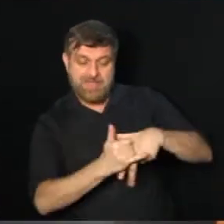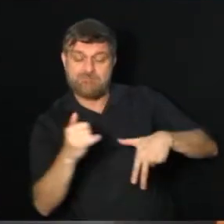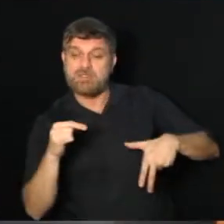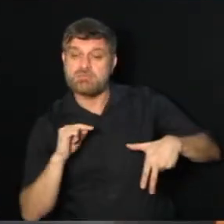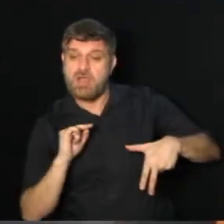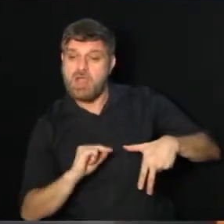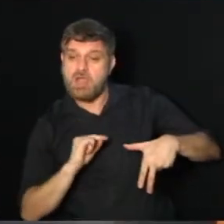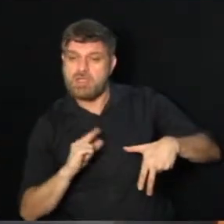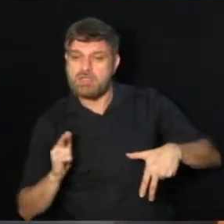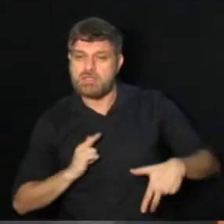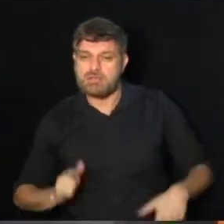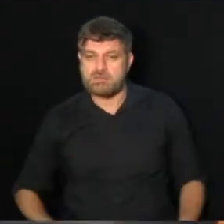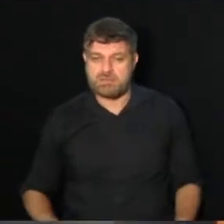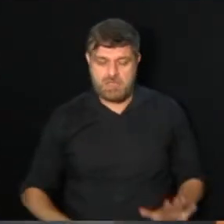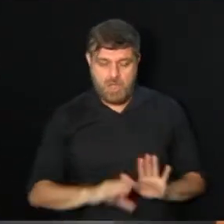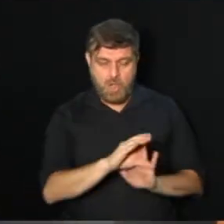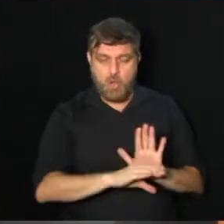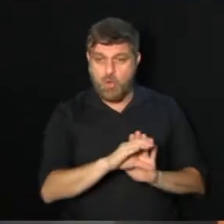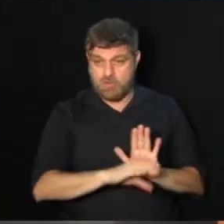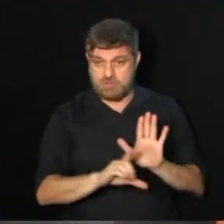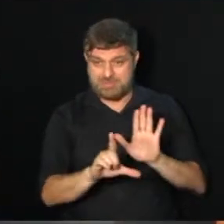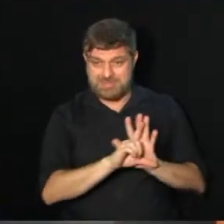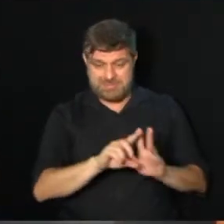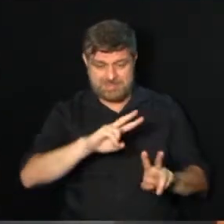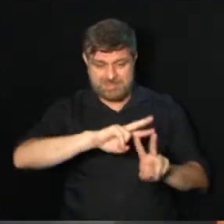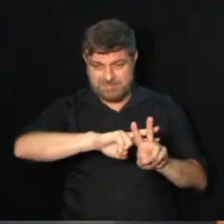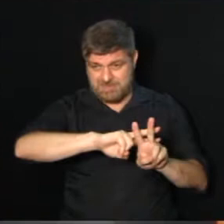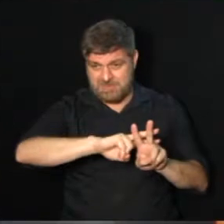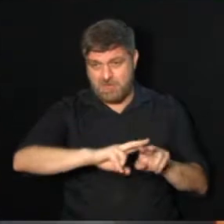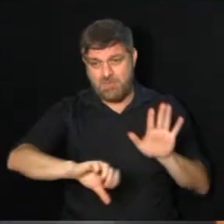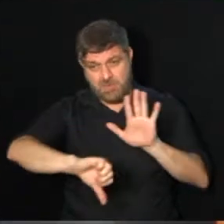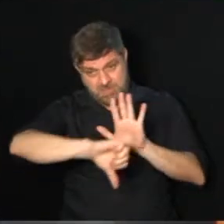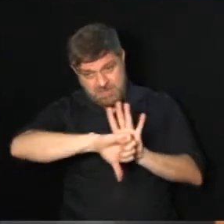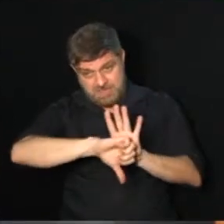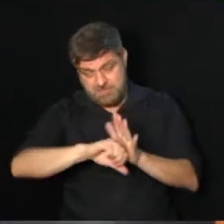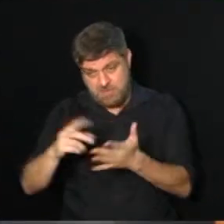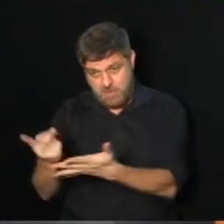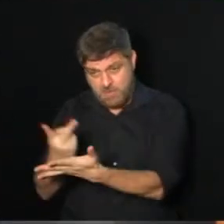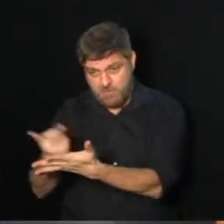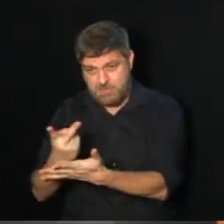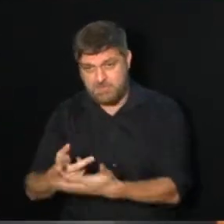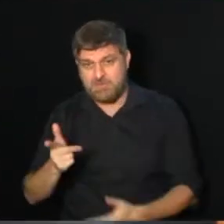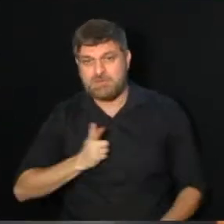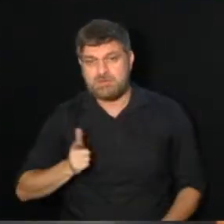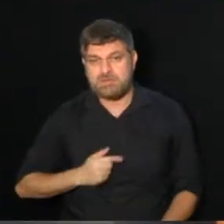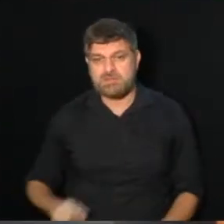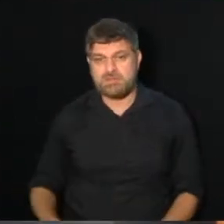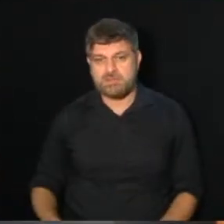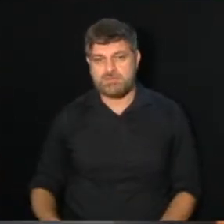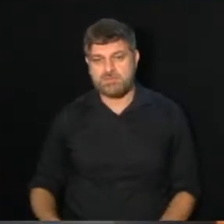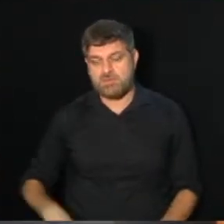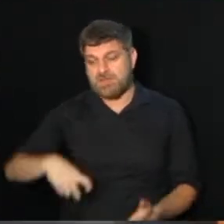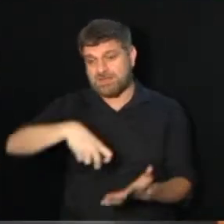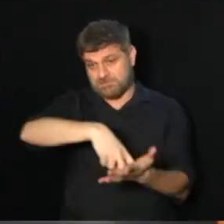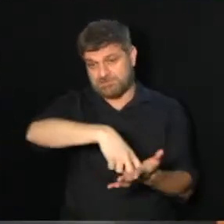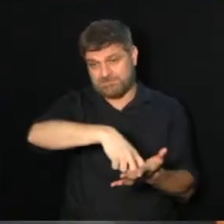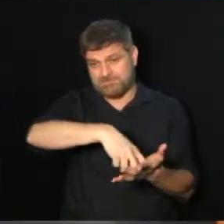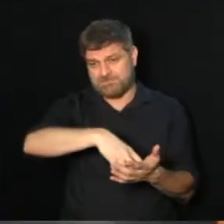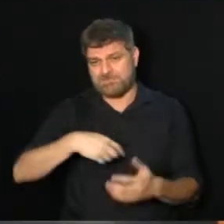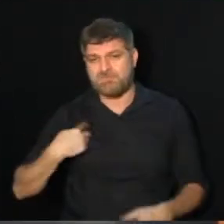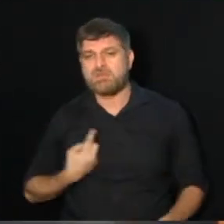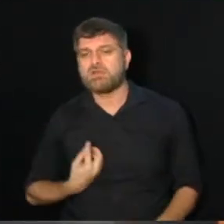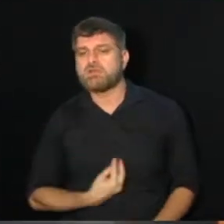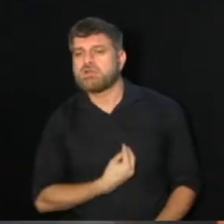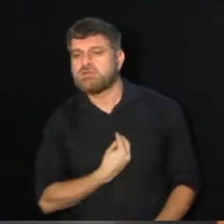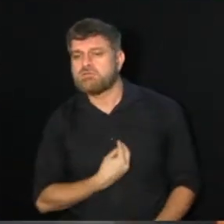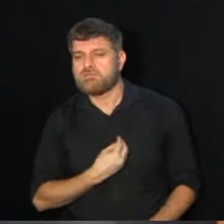isso está previsto no Código Penal como um crime, um delito, e se estabelece uma pena. Então, nós estamos vivendo